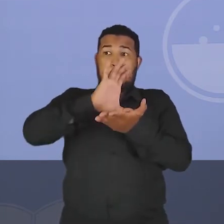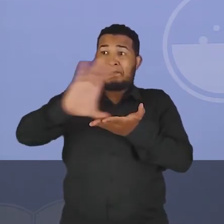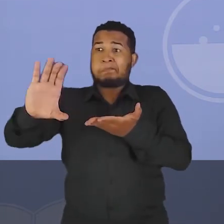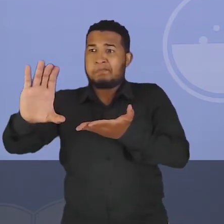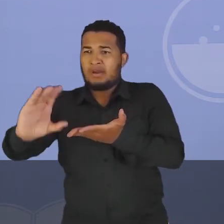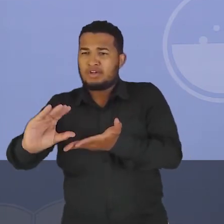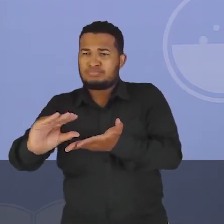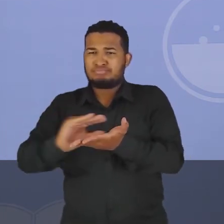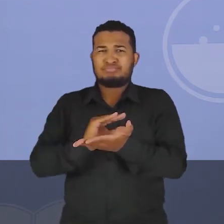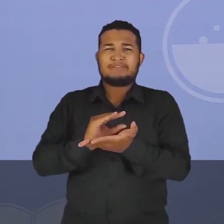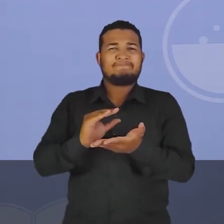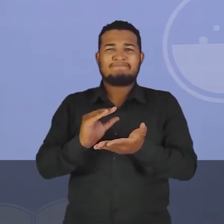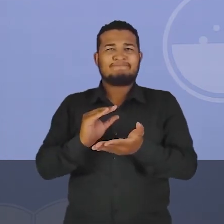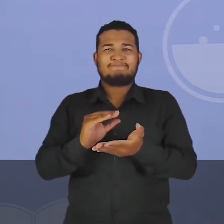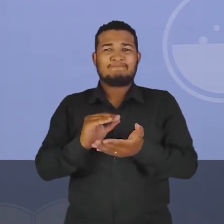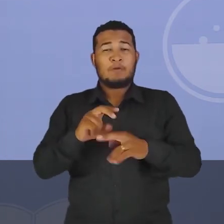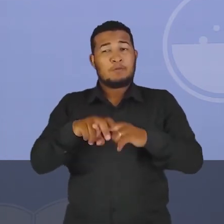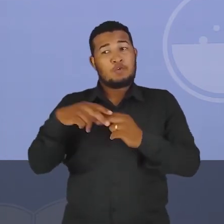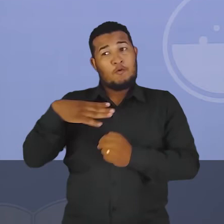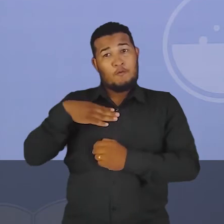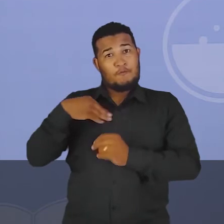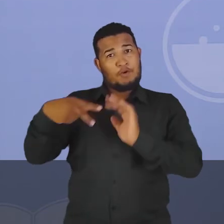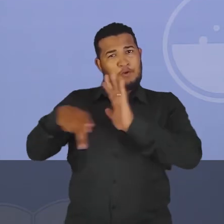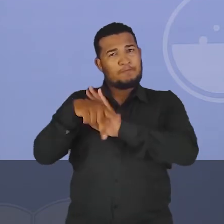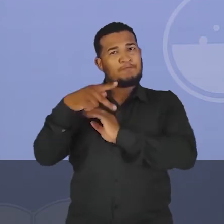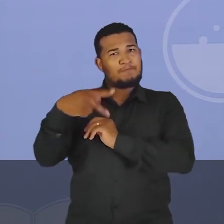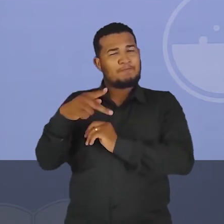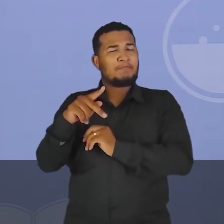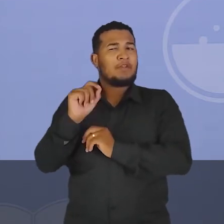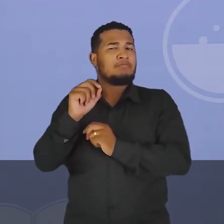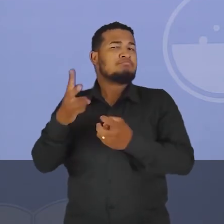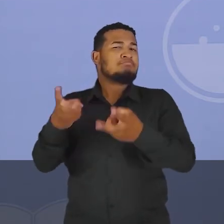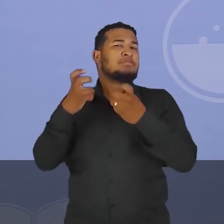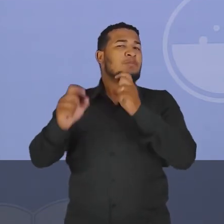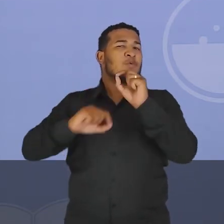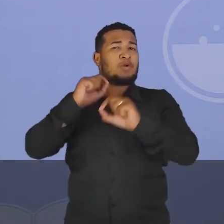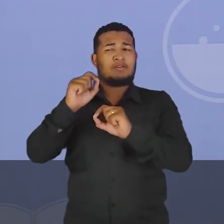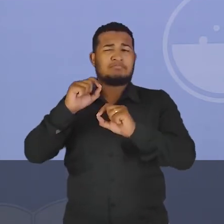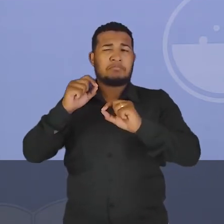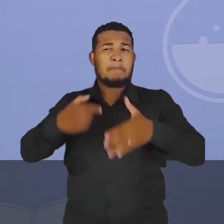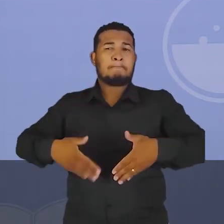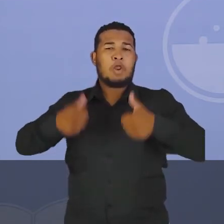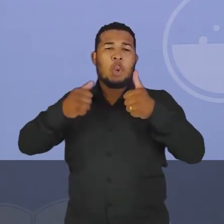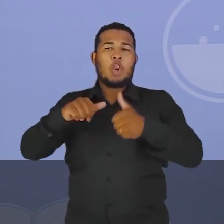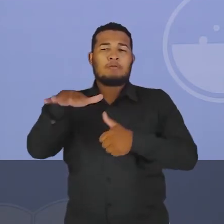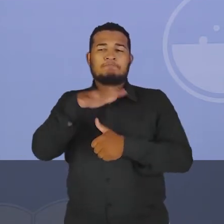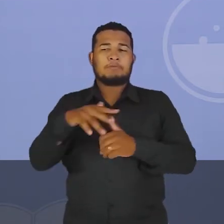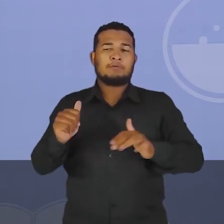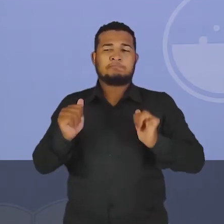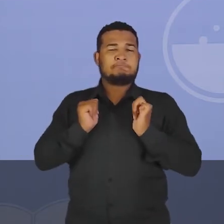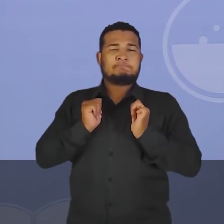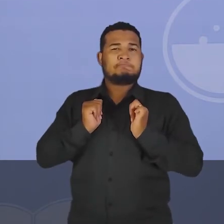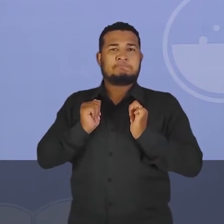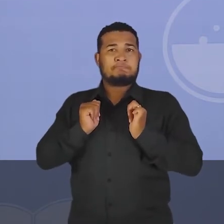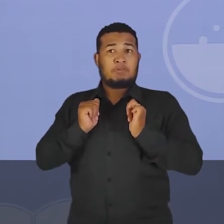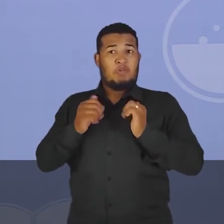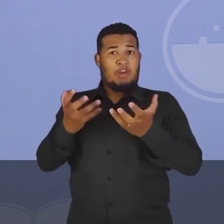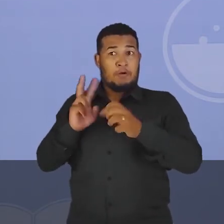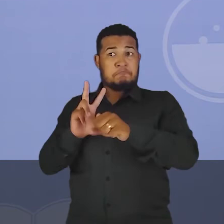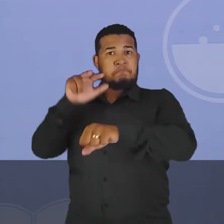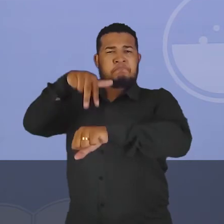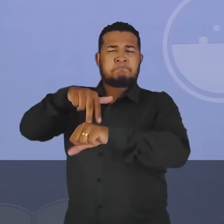na capitania. O filho dele e o herdeiro, né, ele preferiu se conservar ausente desse senhorio, né,